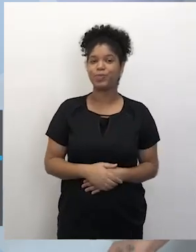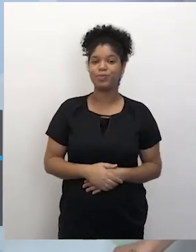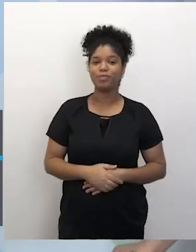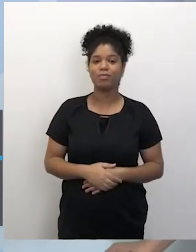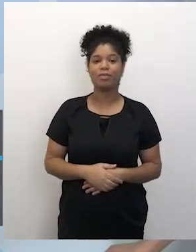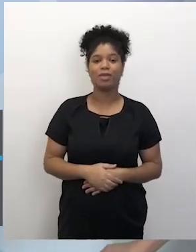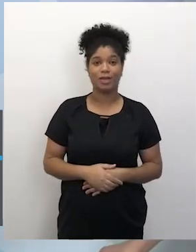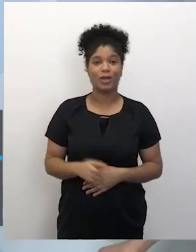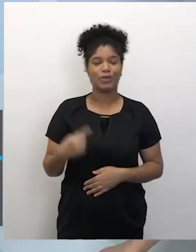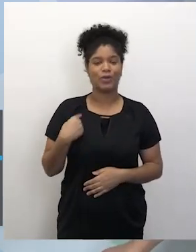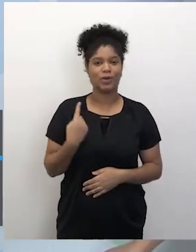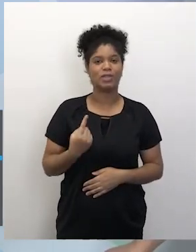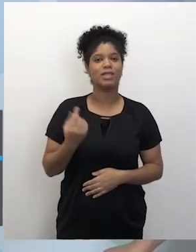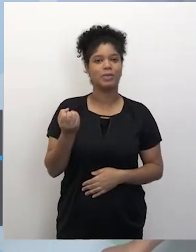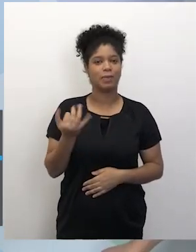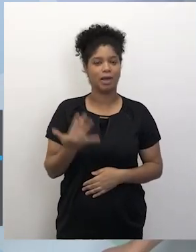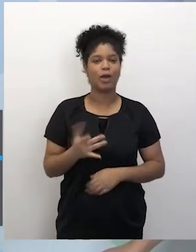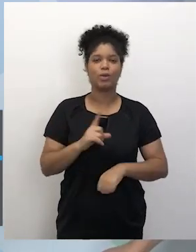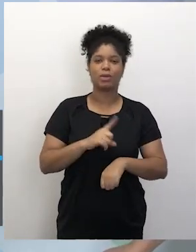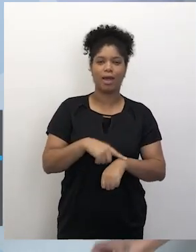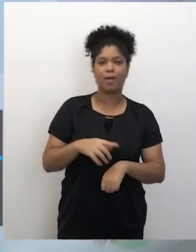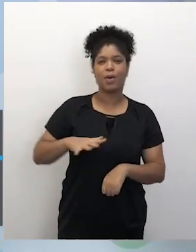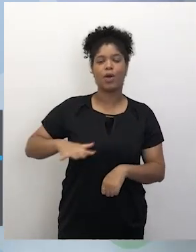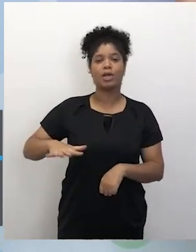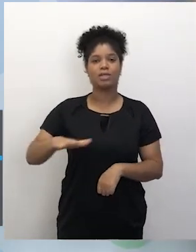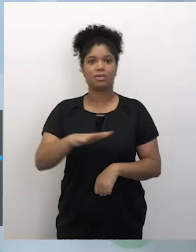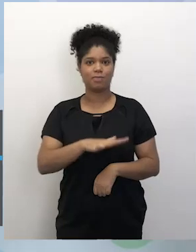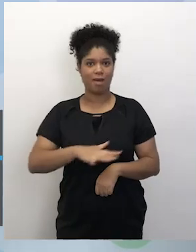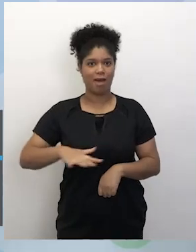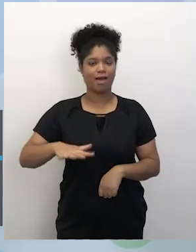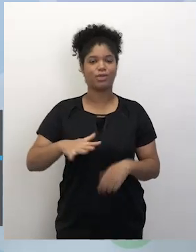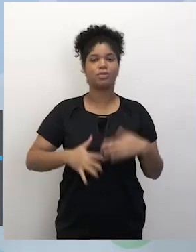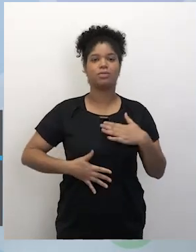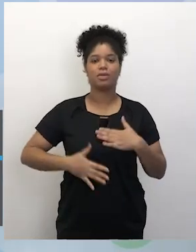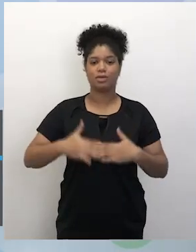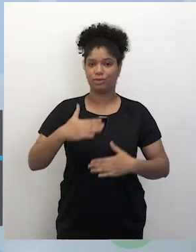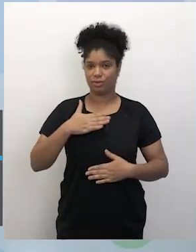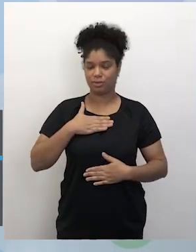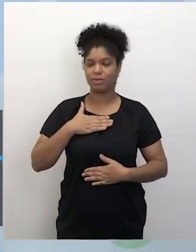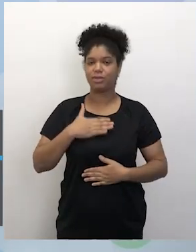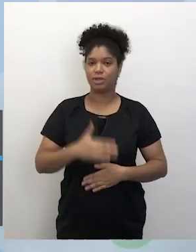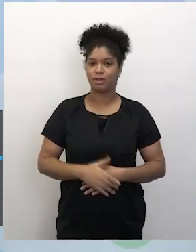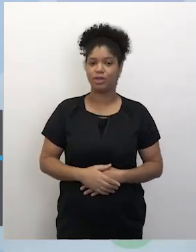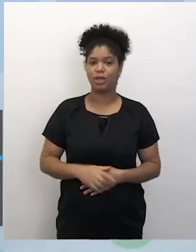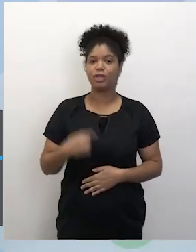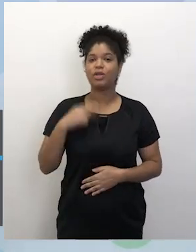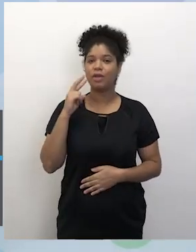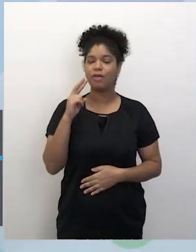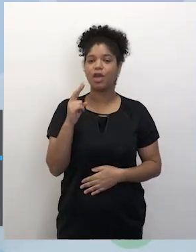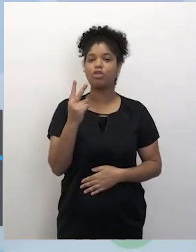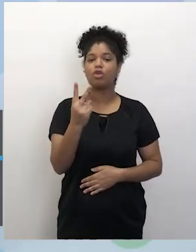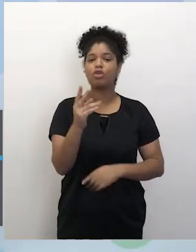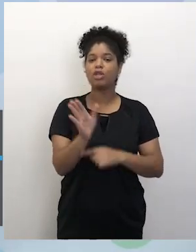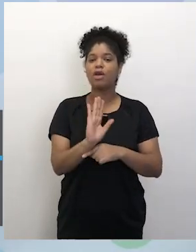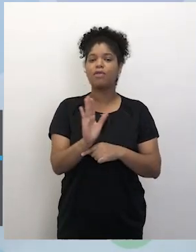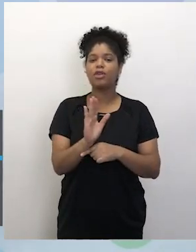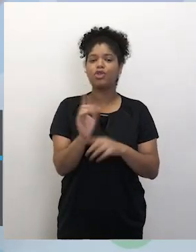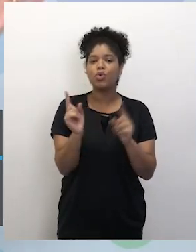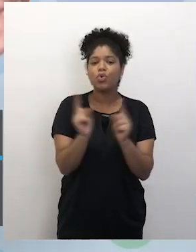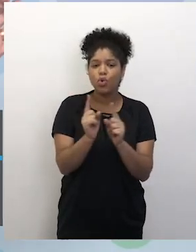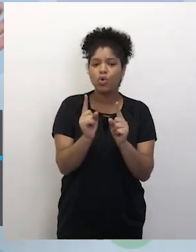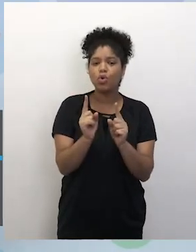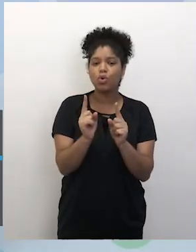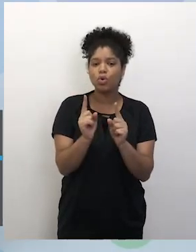aí, falar um pouquinho de tempo, espaço e gestos. Nós vamos ver dois vídeos curtos, onde a